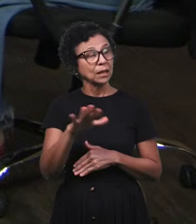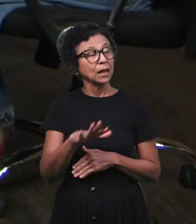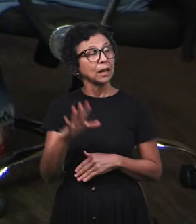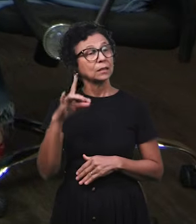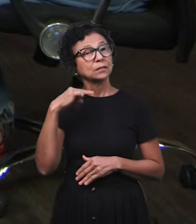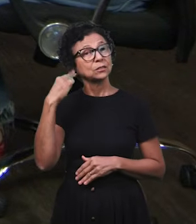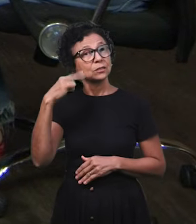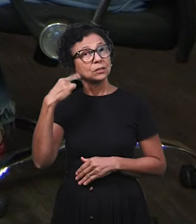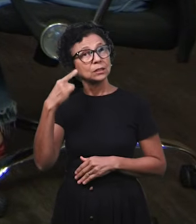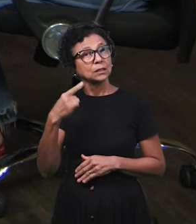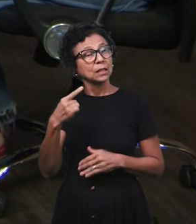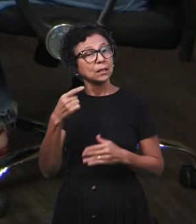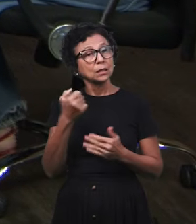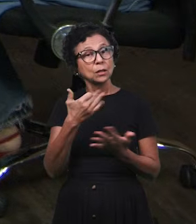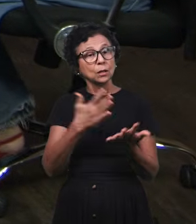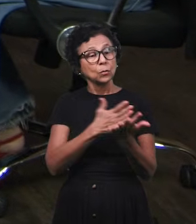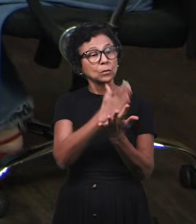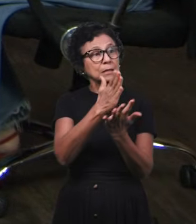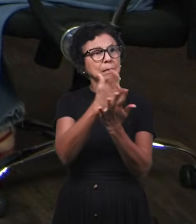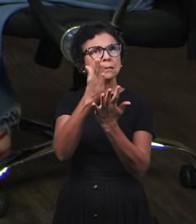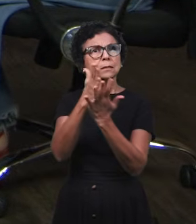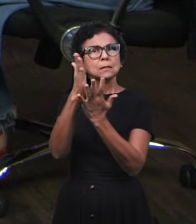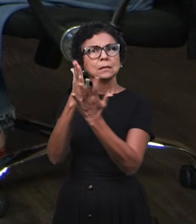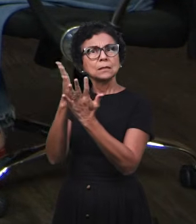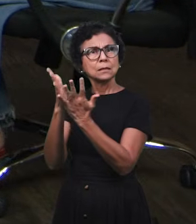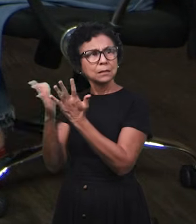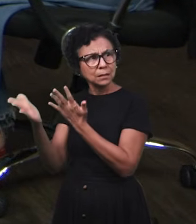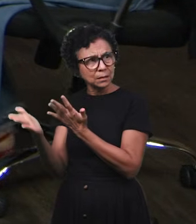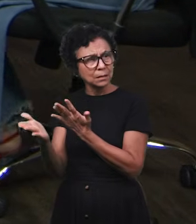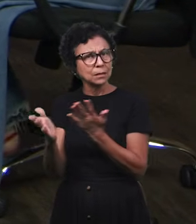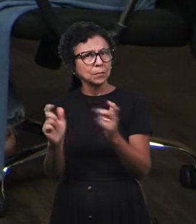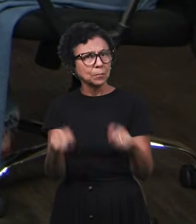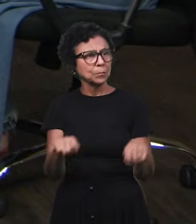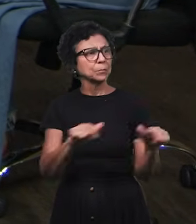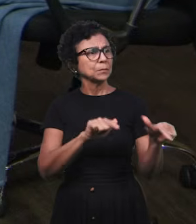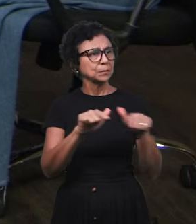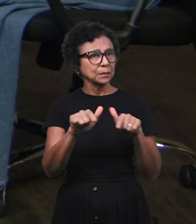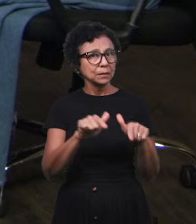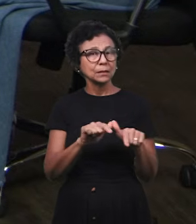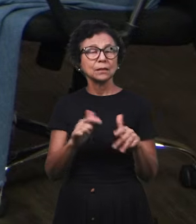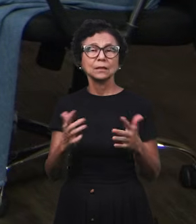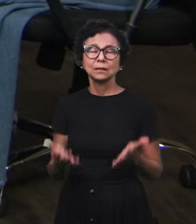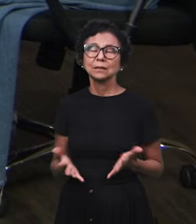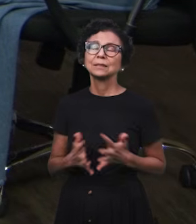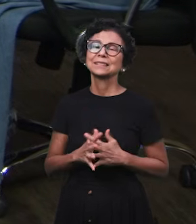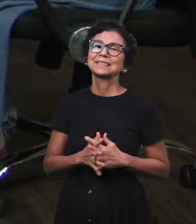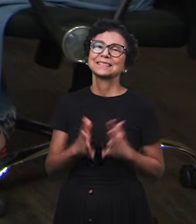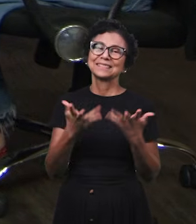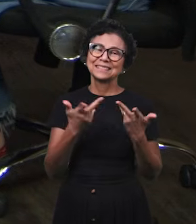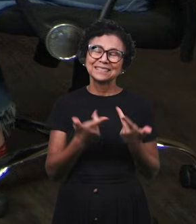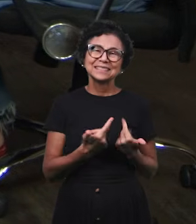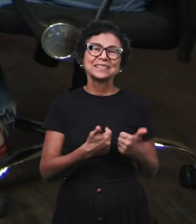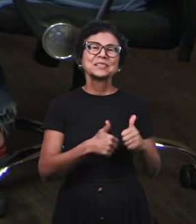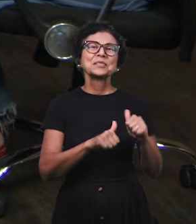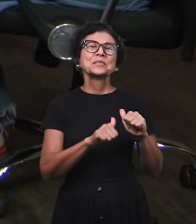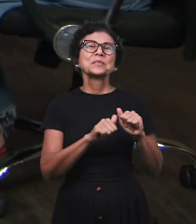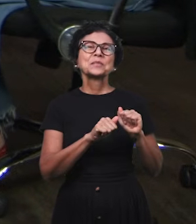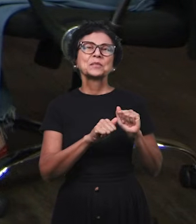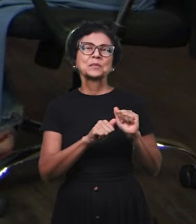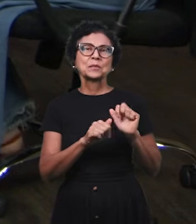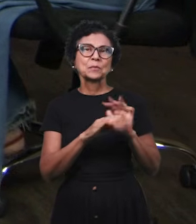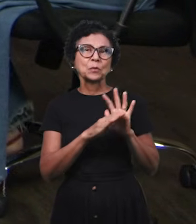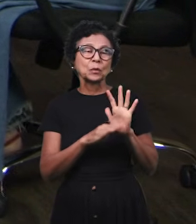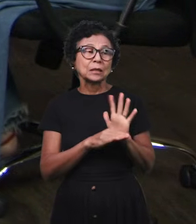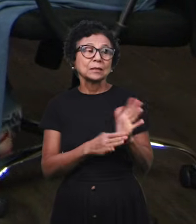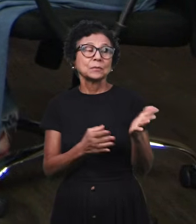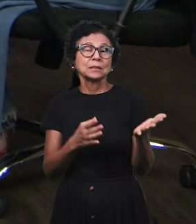pode entrar. Então, assim, está sendo maravilhoso porque tem gente, jovens, que querem entender mais, né? Querem saber mais o que